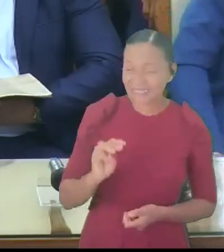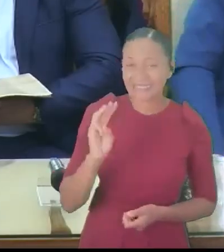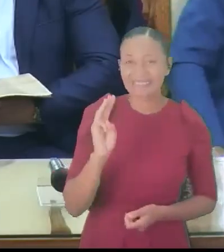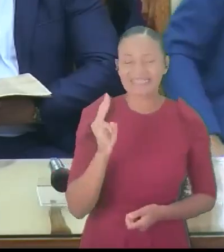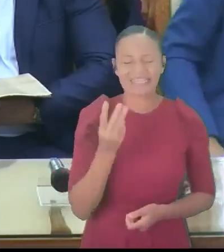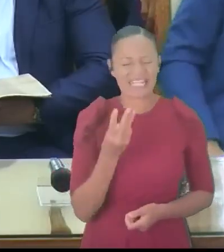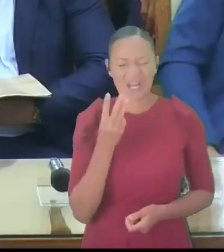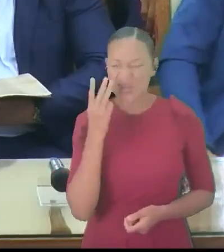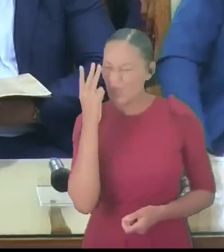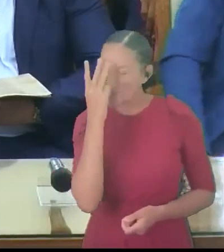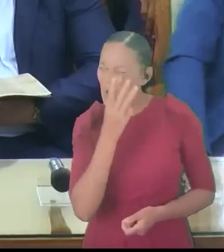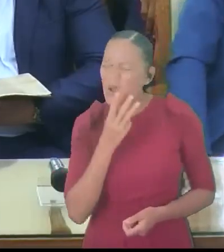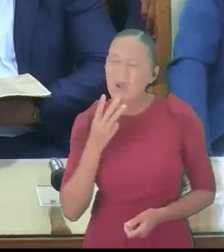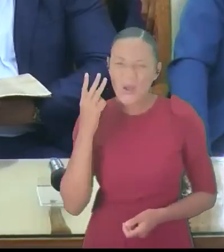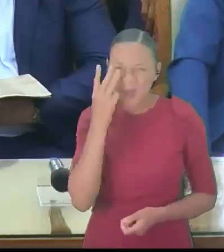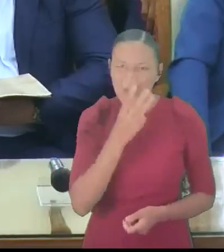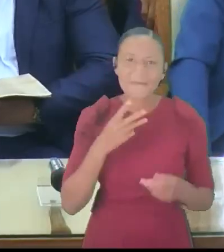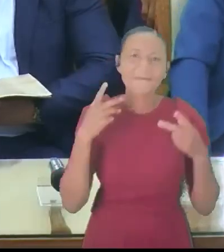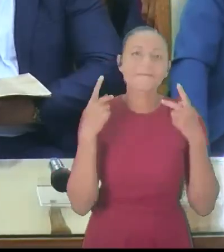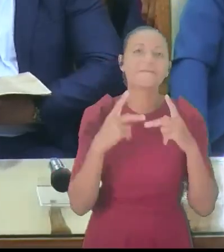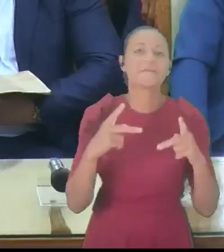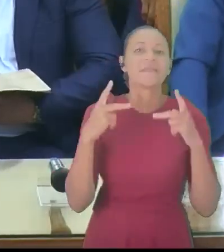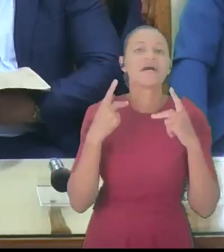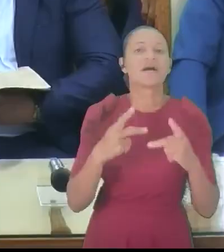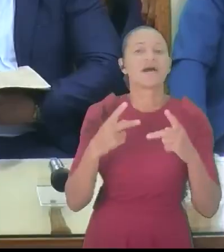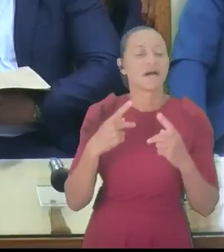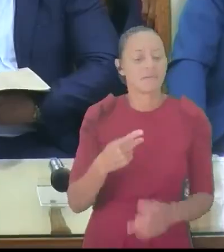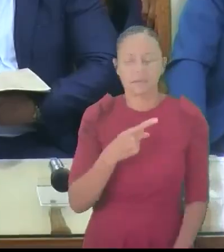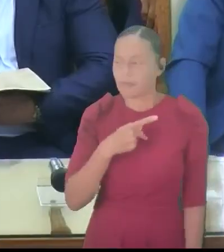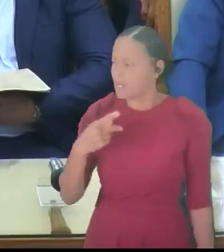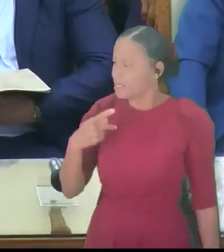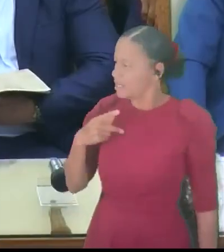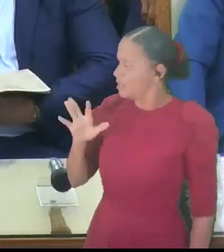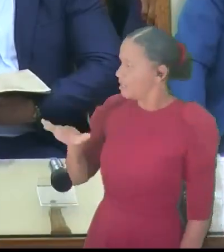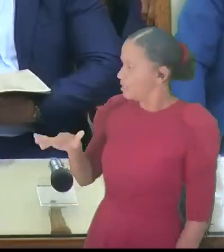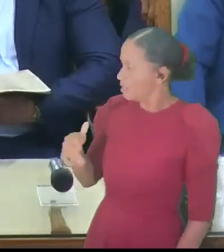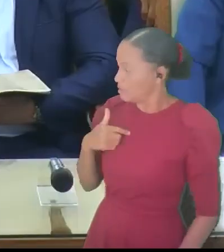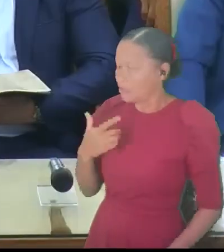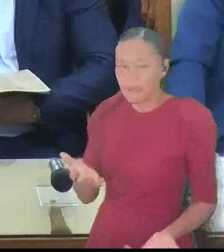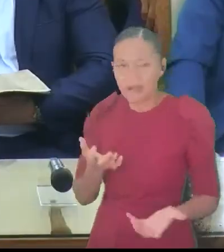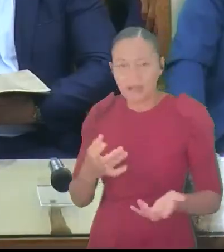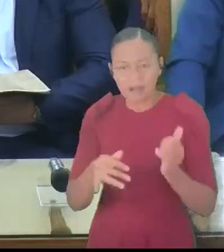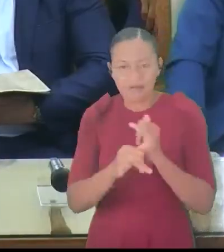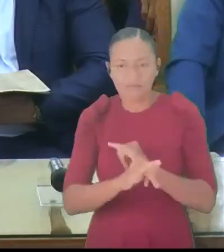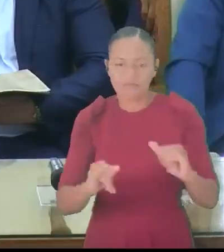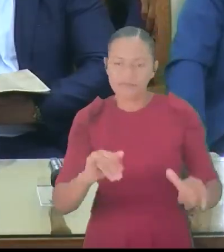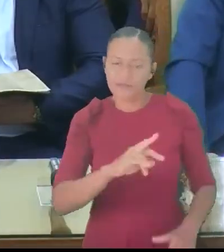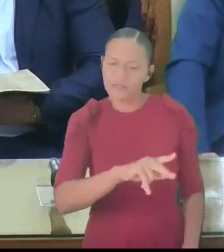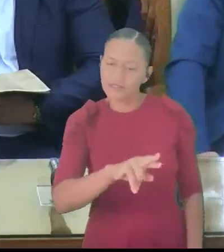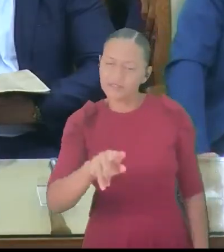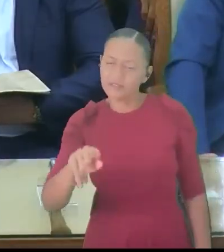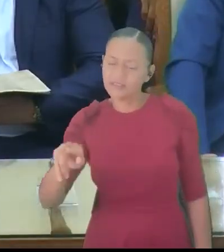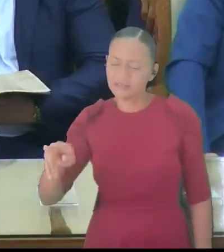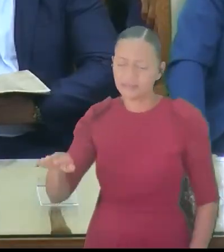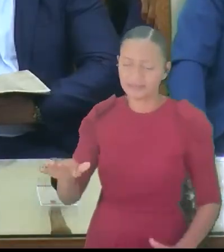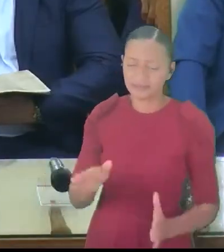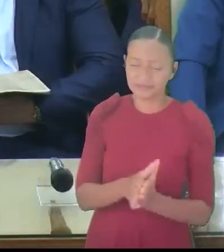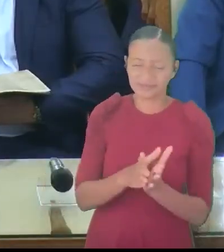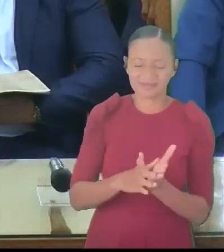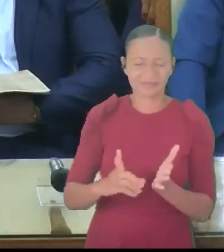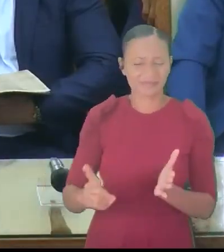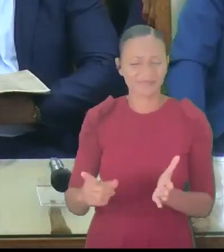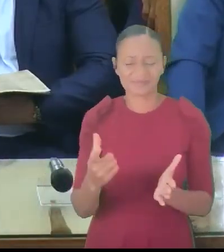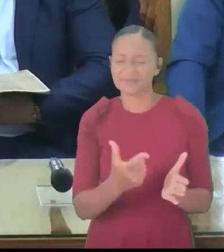de pregação. Vocês viram quanto... Pastor, eu quero dizer aos irmãos que as escrituras, elas não têm